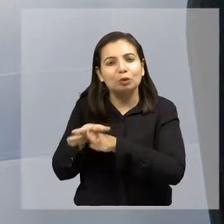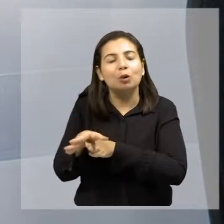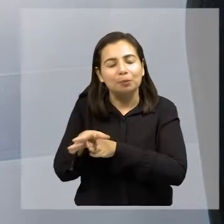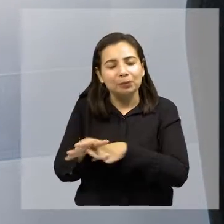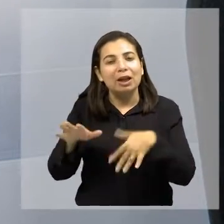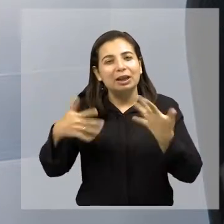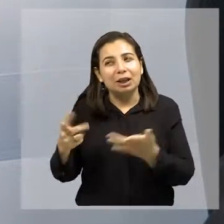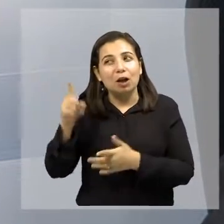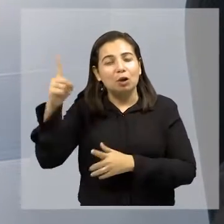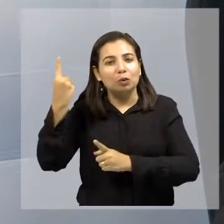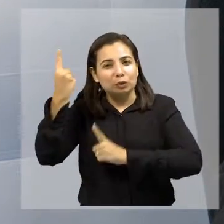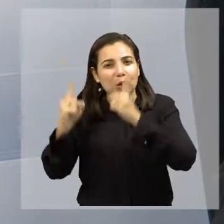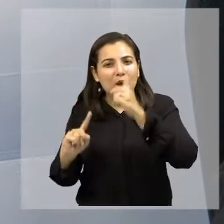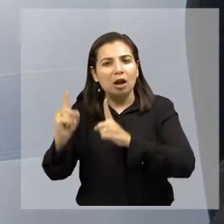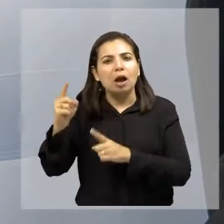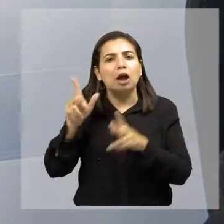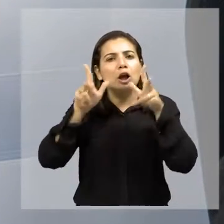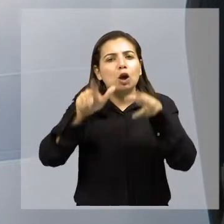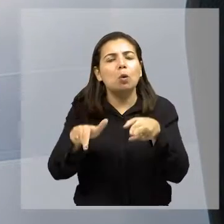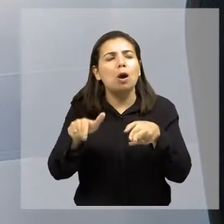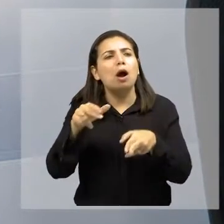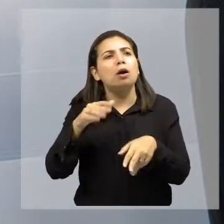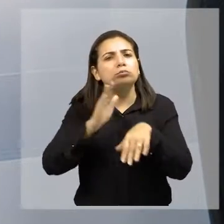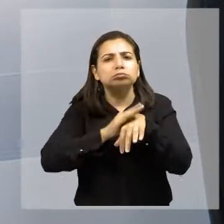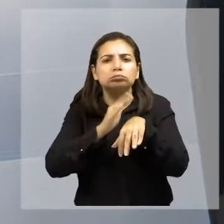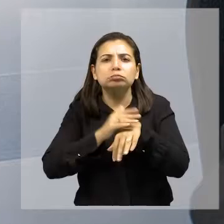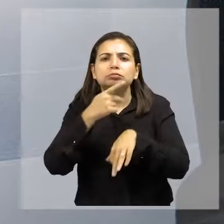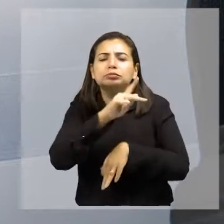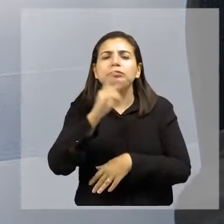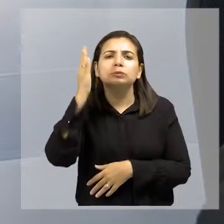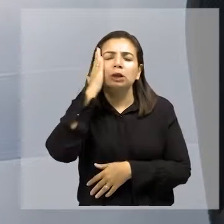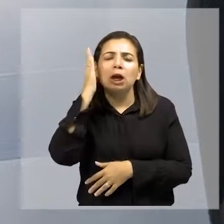de laboratório do